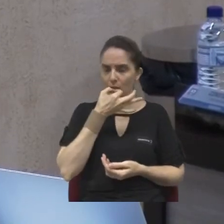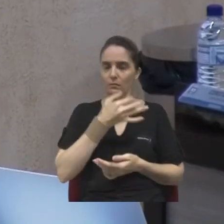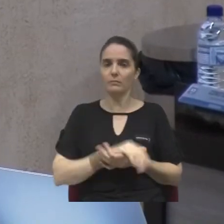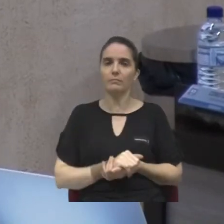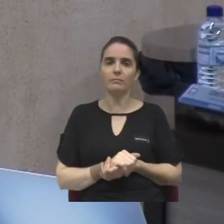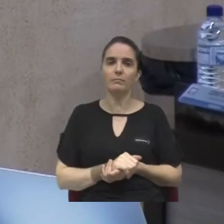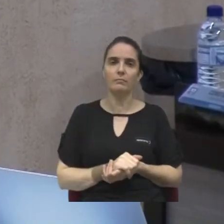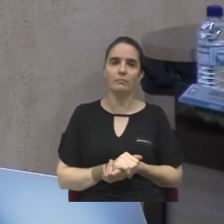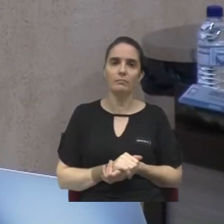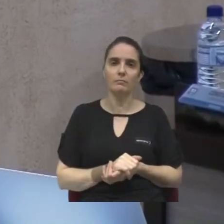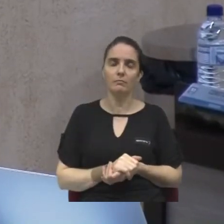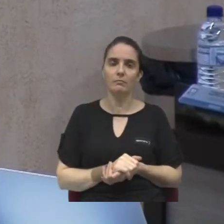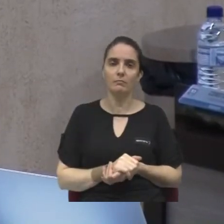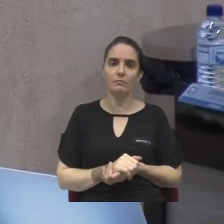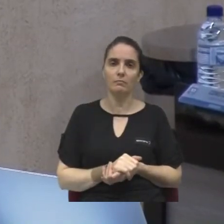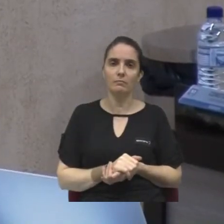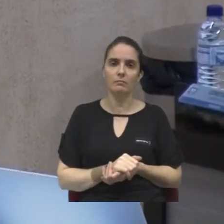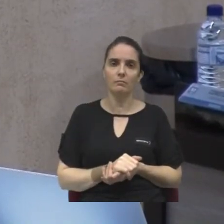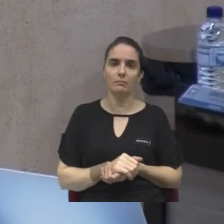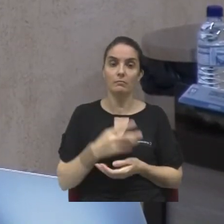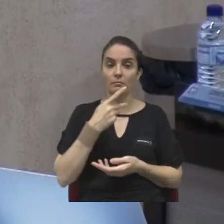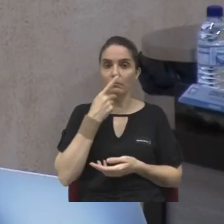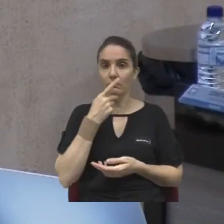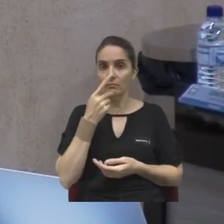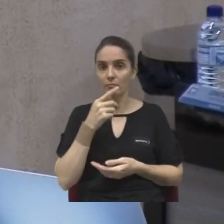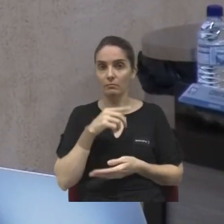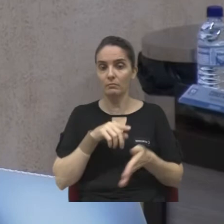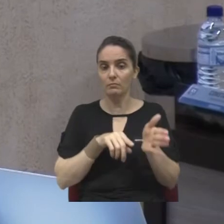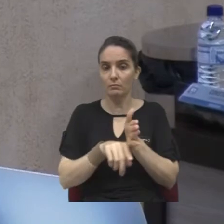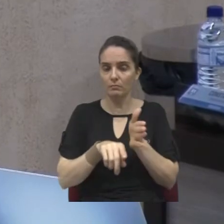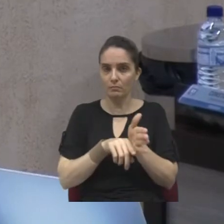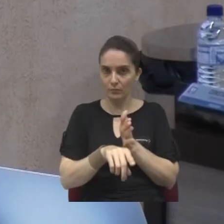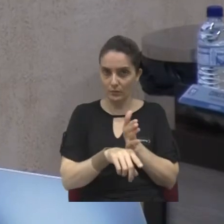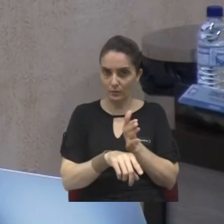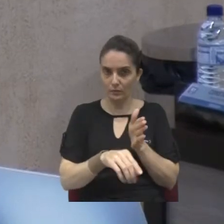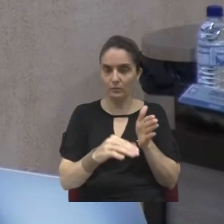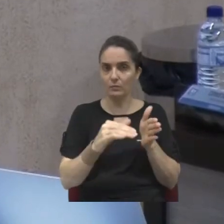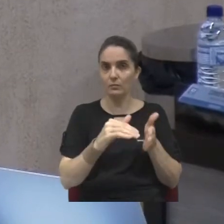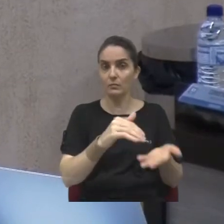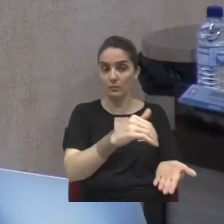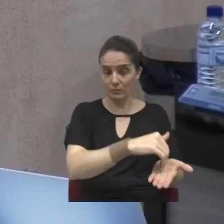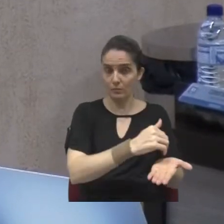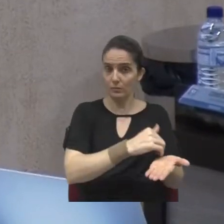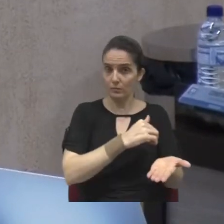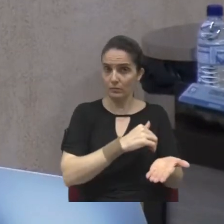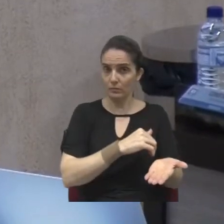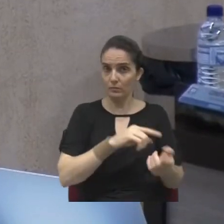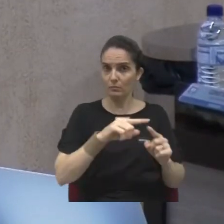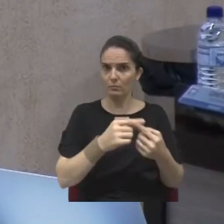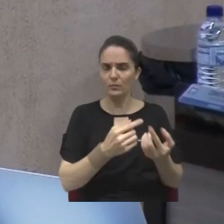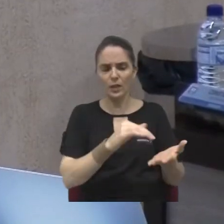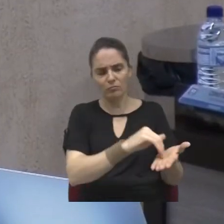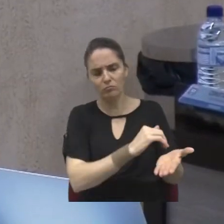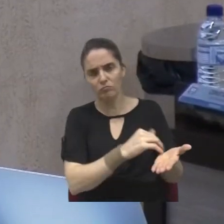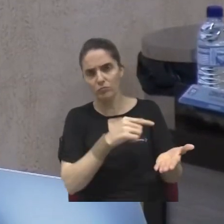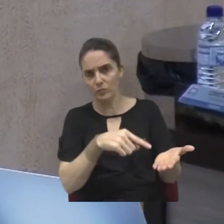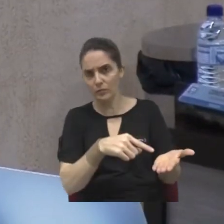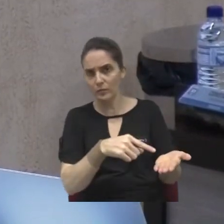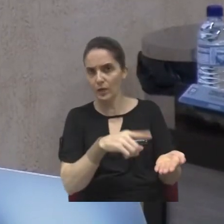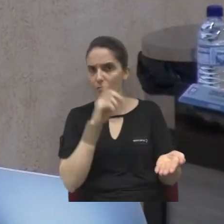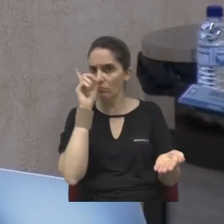adiantou parte dessas perguntas ao secretário. Nós percebemos que ele estava com algumas dificuldades